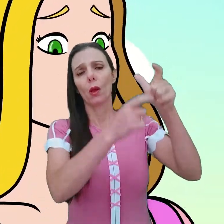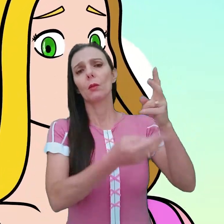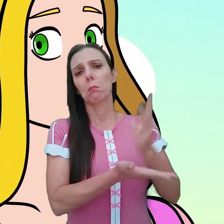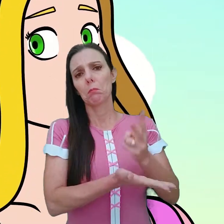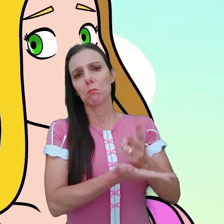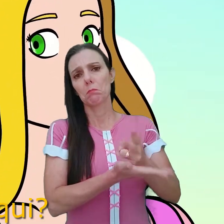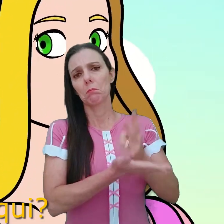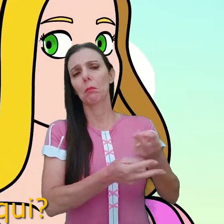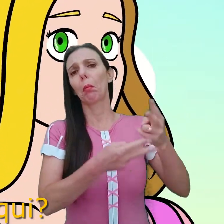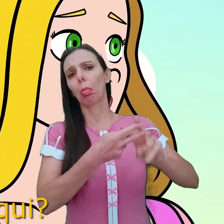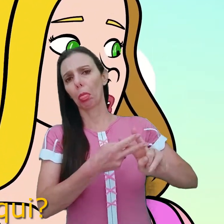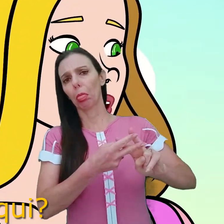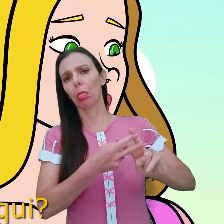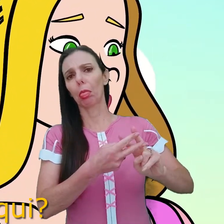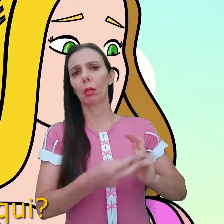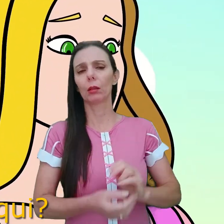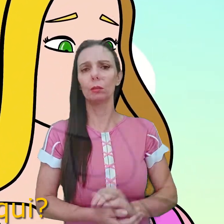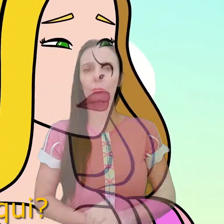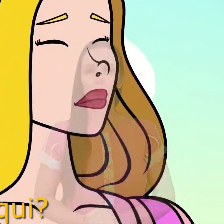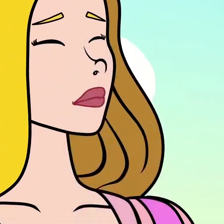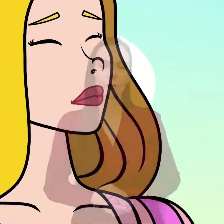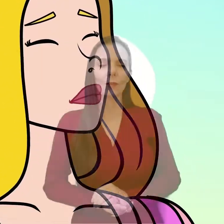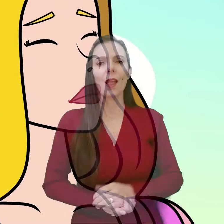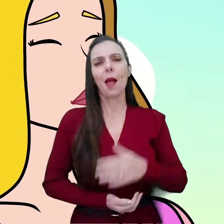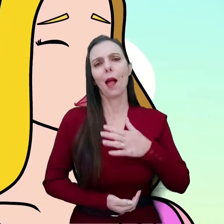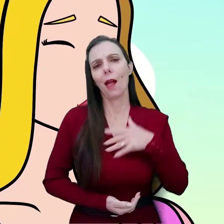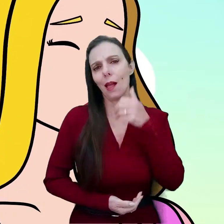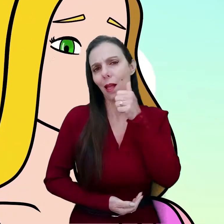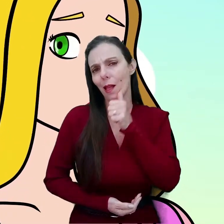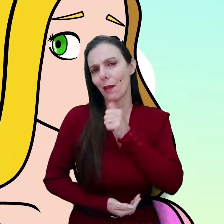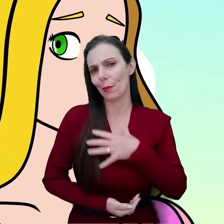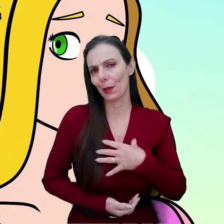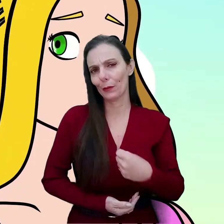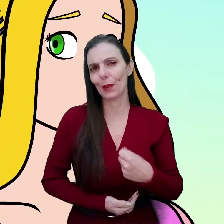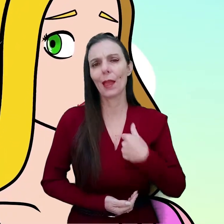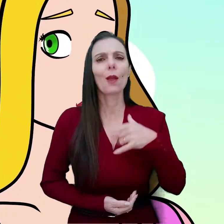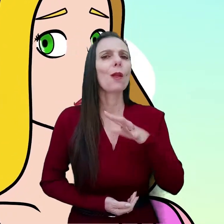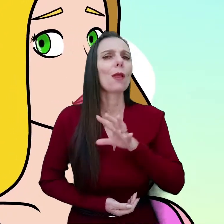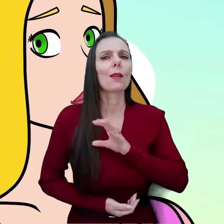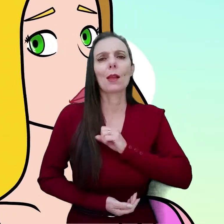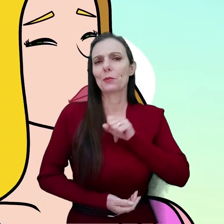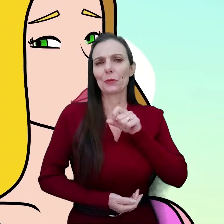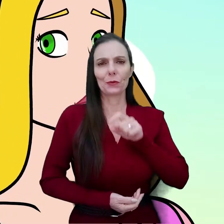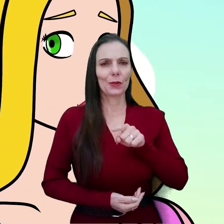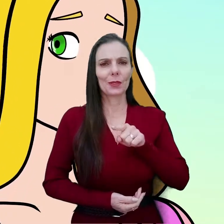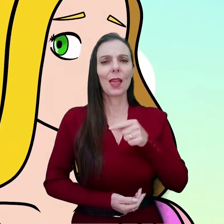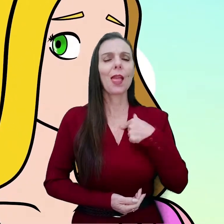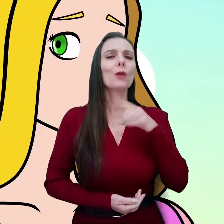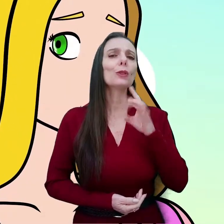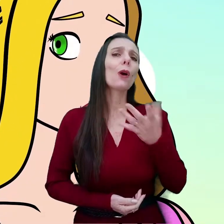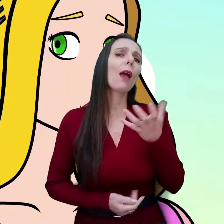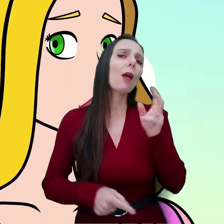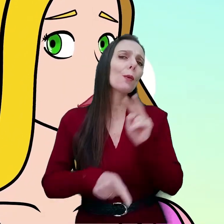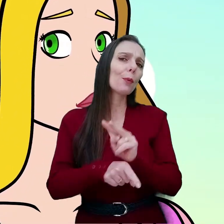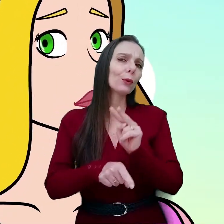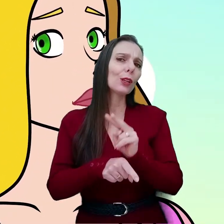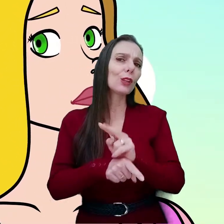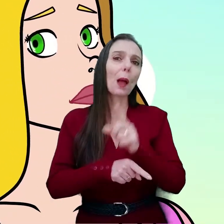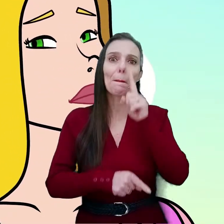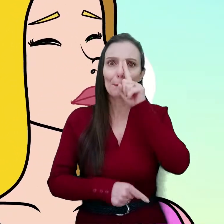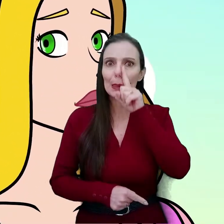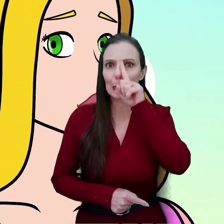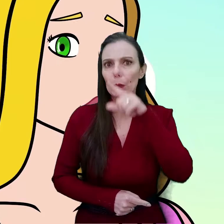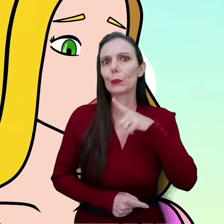da torre? Por que eu fico presa aqui? Ah, minha filha, eu gosto tanto de você. Eu só quero te proteger